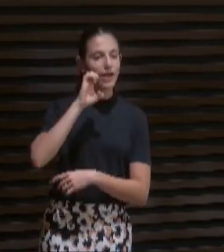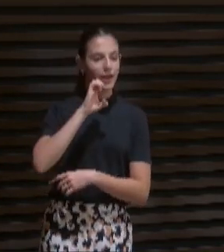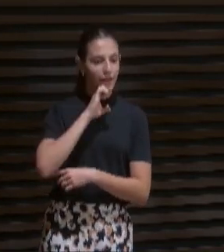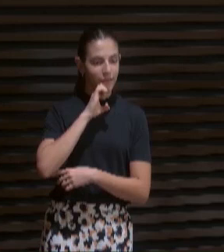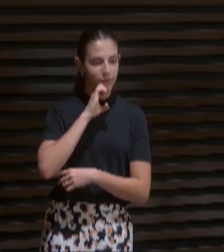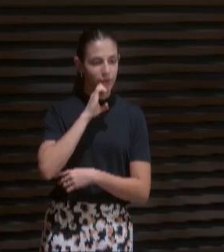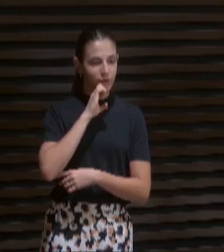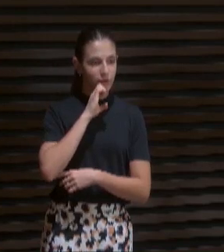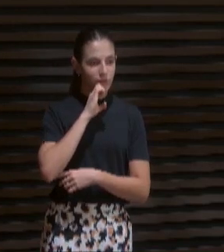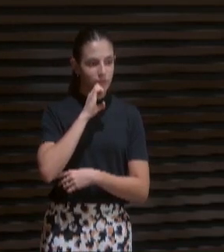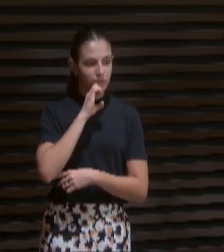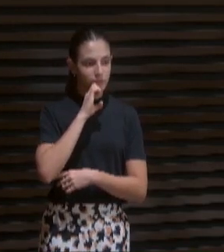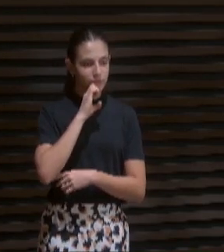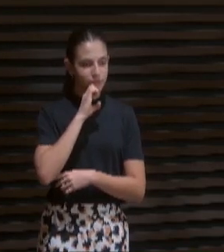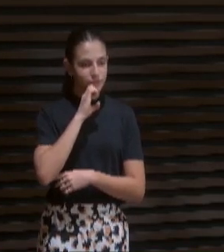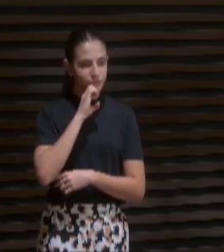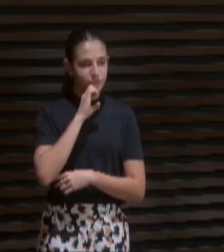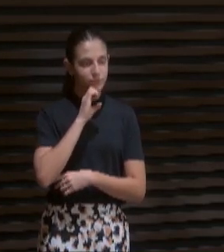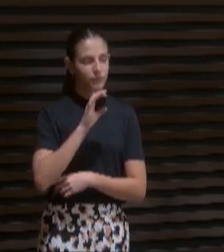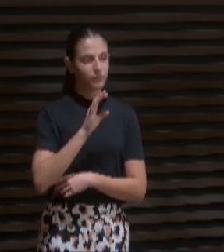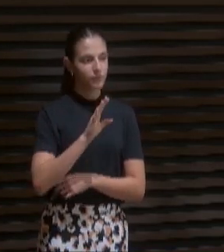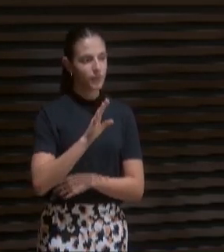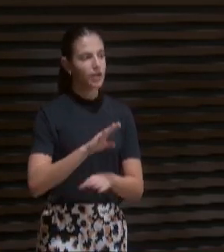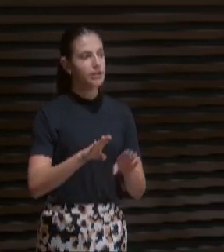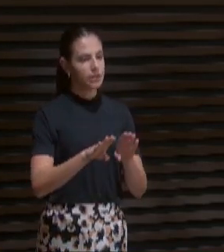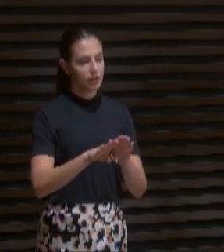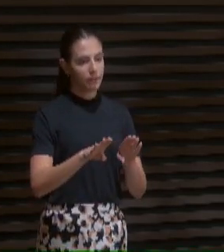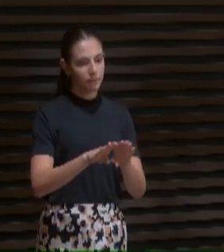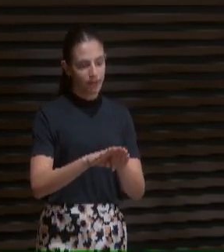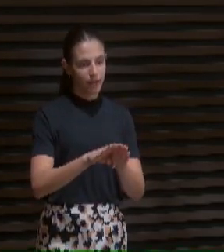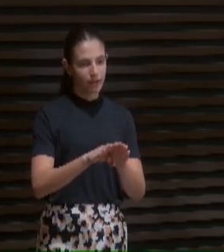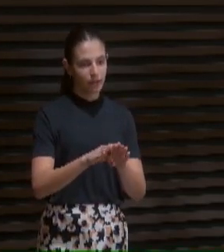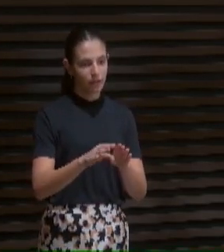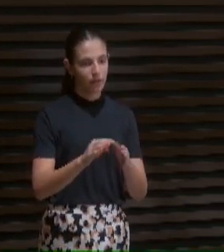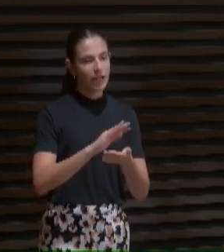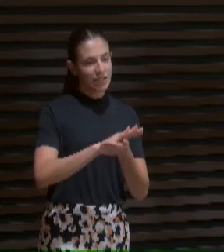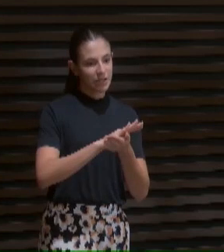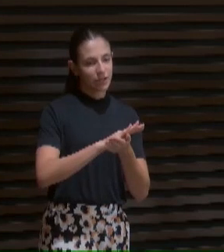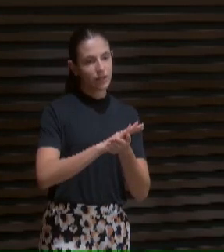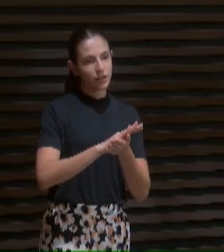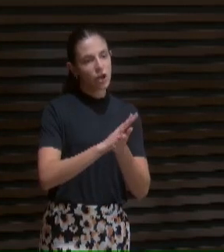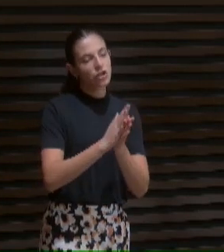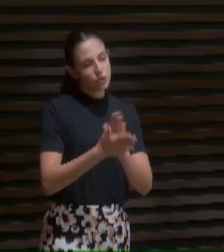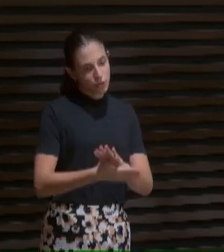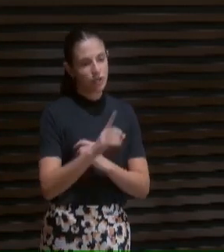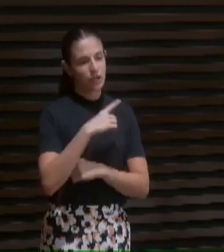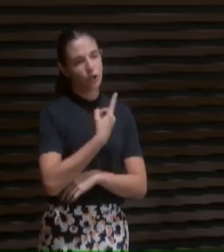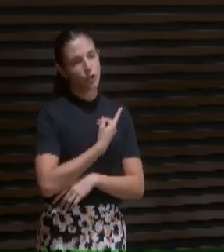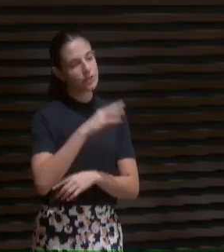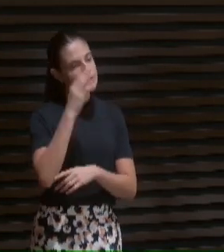astúcia, que assim também seja corrompida a vossa mente e